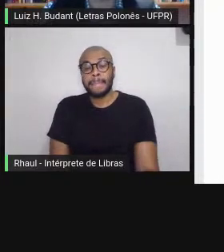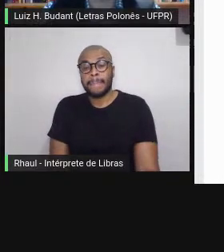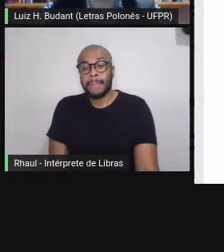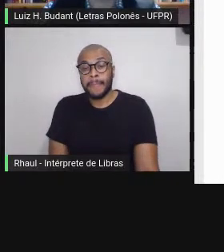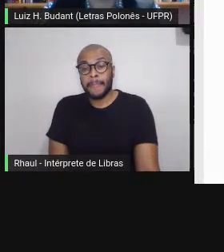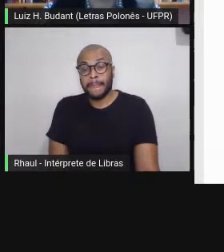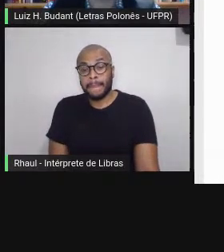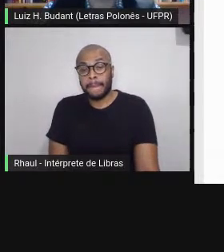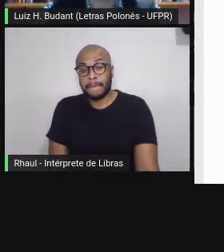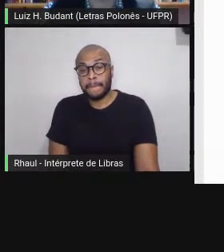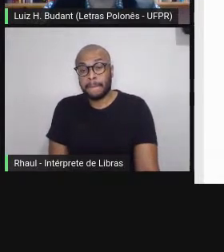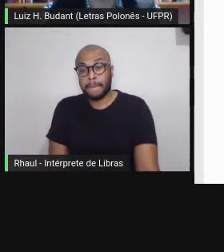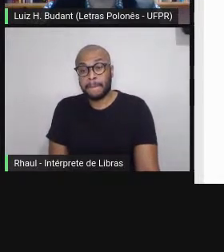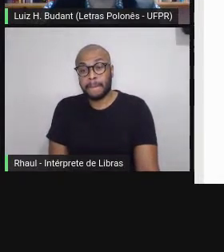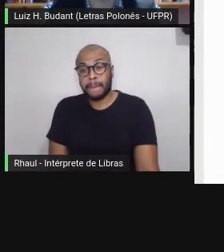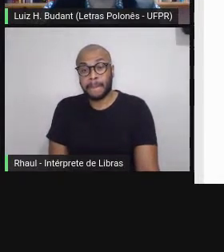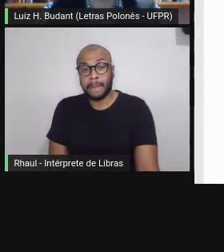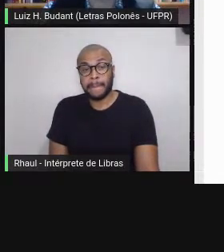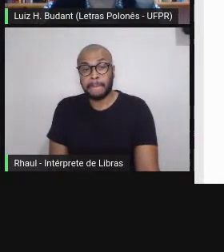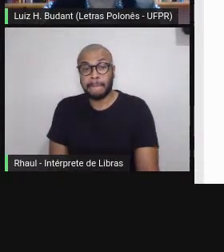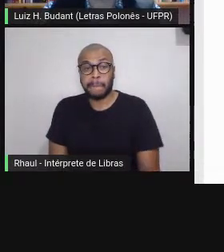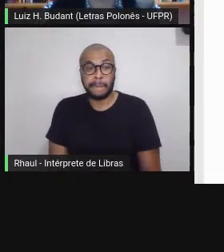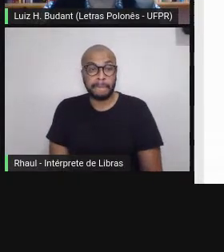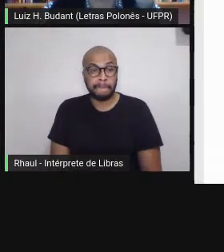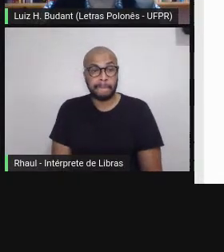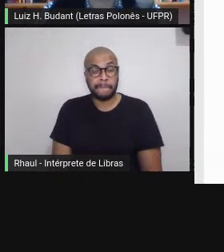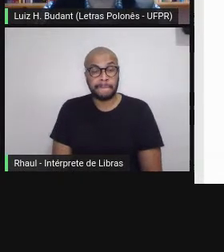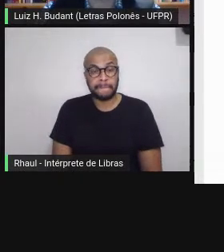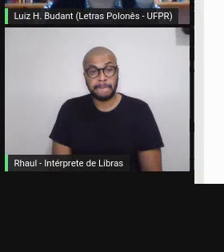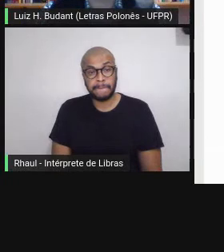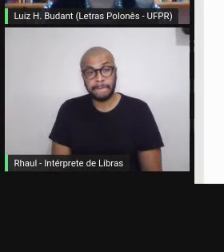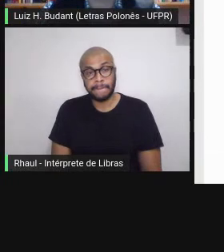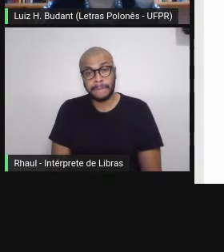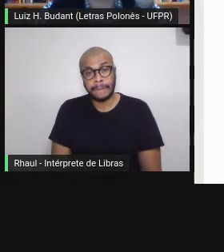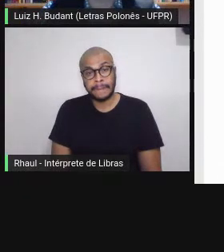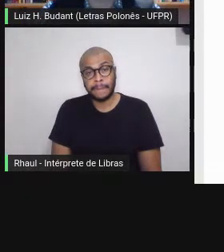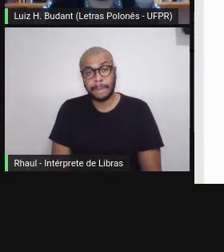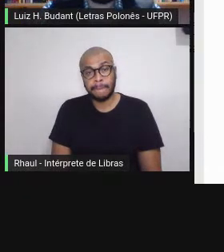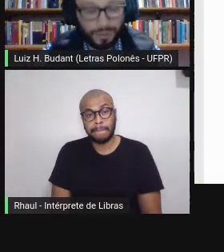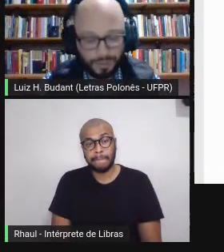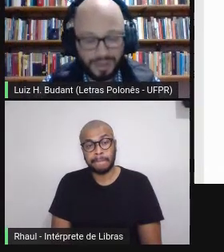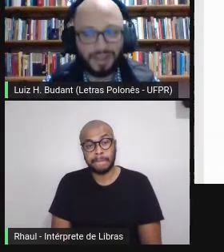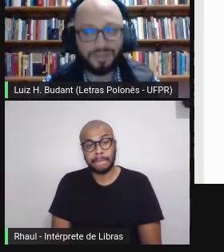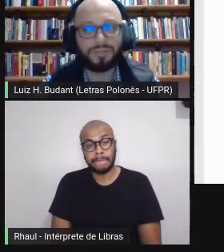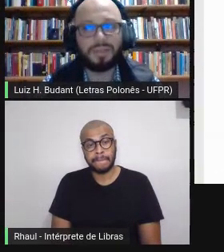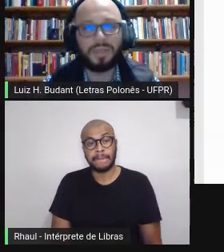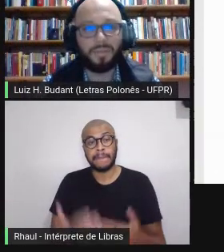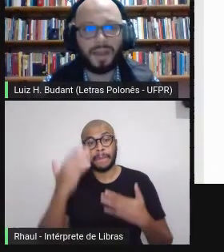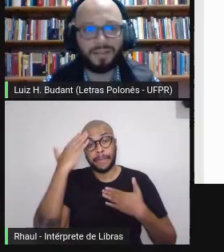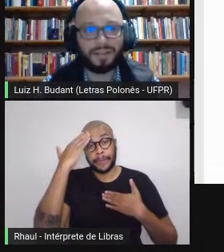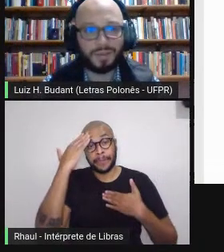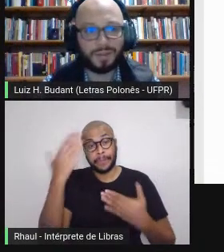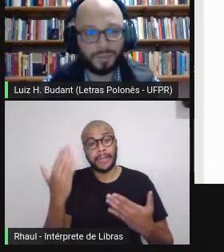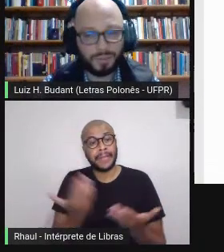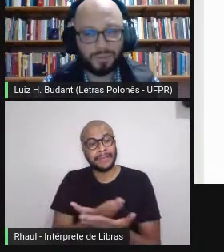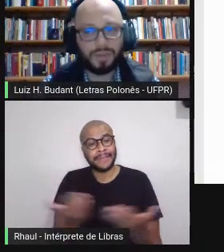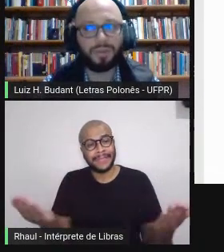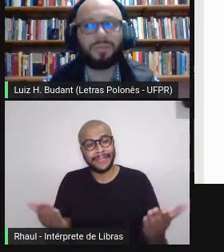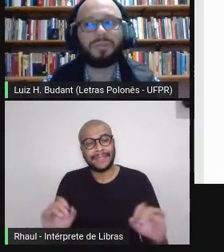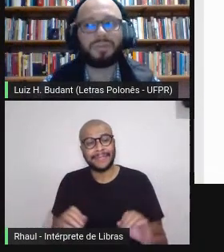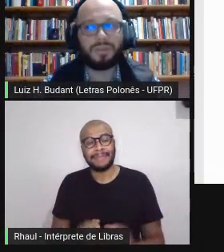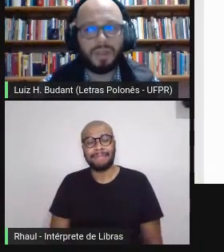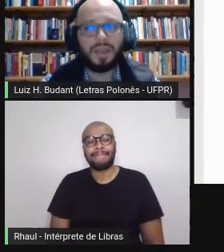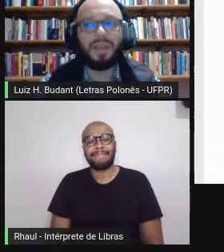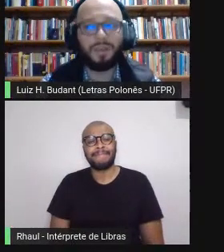Dziękuję bardzo. To wszystko z mojej strony. Zachęcam do zadawania pytań. Muito obrigado. De minha parte, isso é tudo.